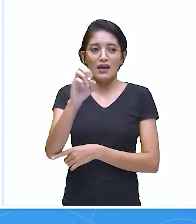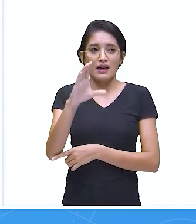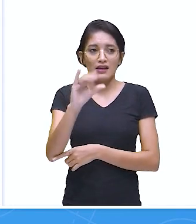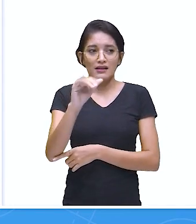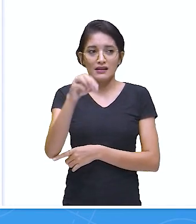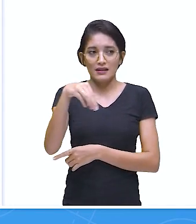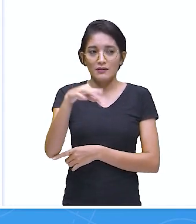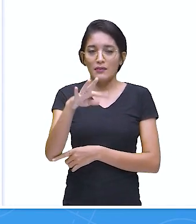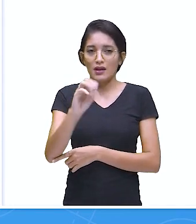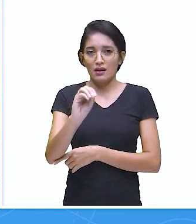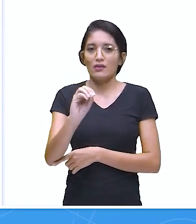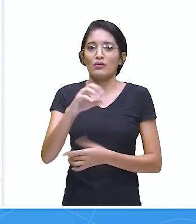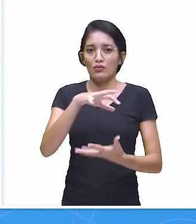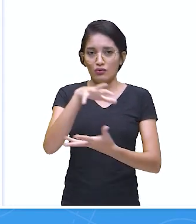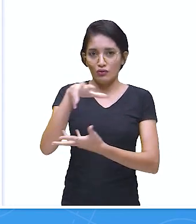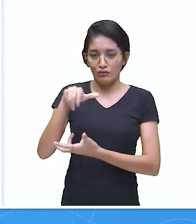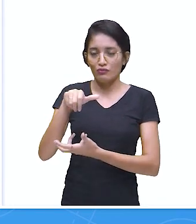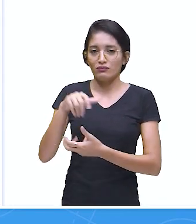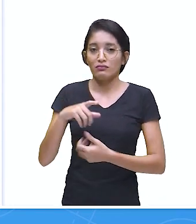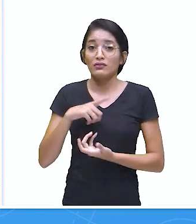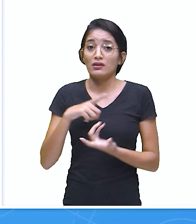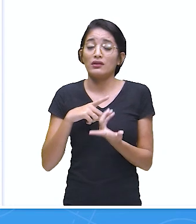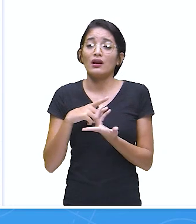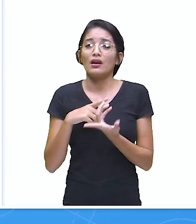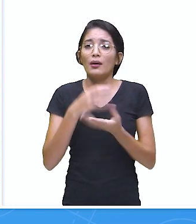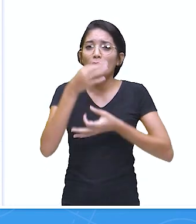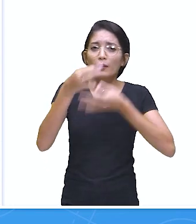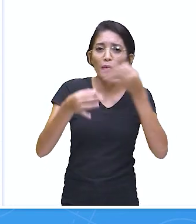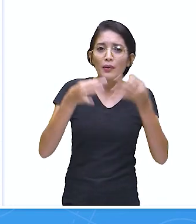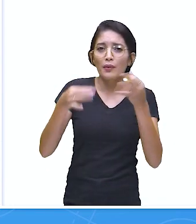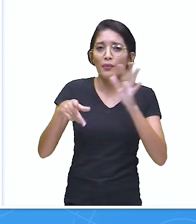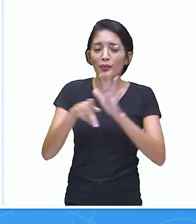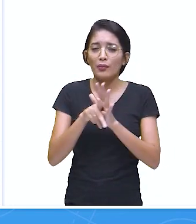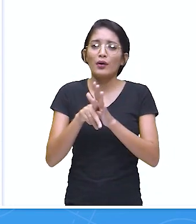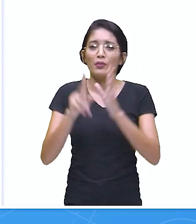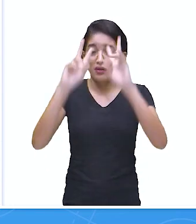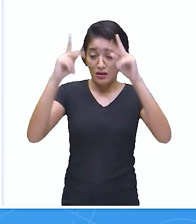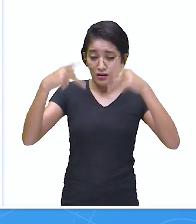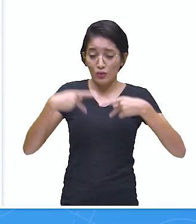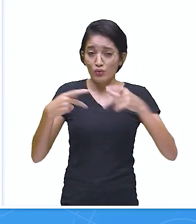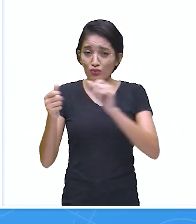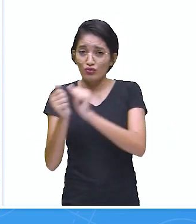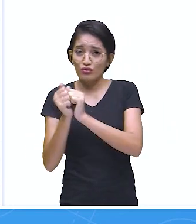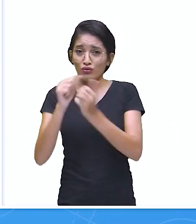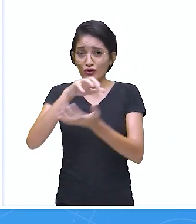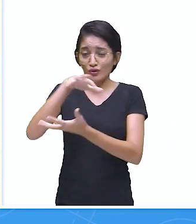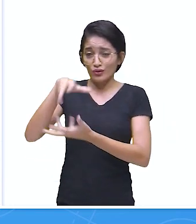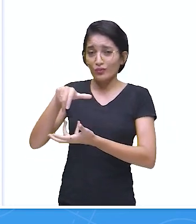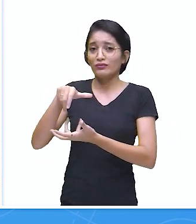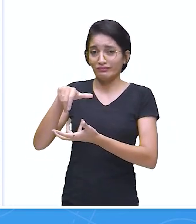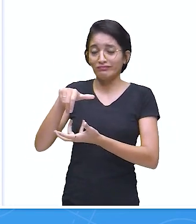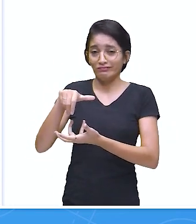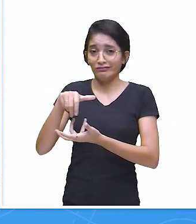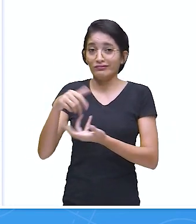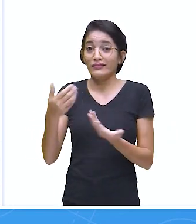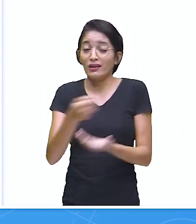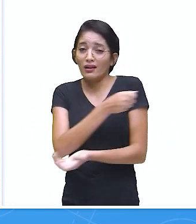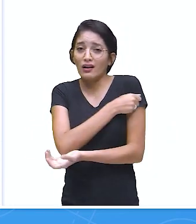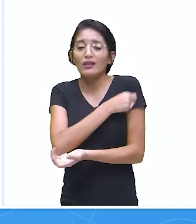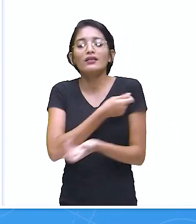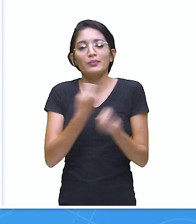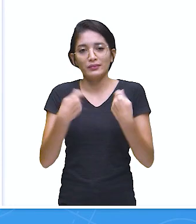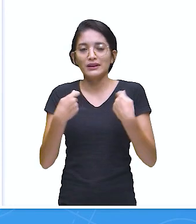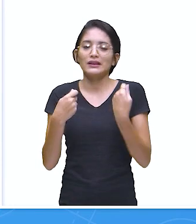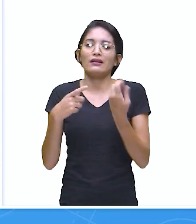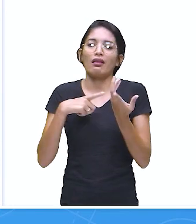verbais, verifica-se uma crítica em relação ao descaso da humanidade com o planeta. É nessa ótica que o aluno deve seguir a